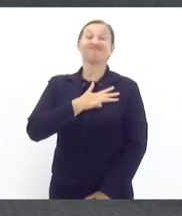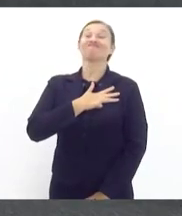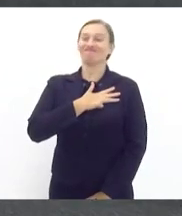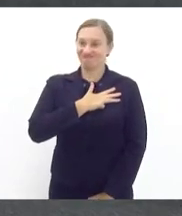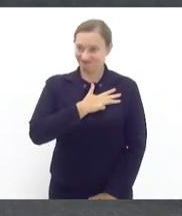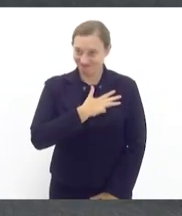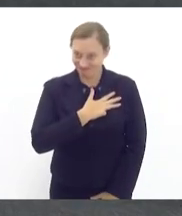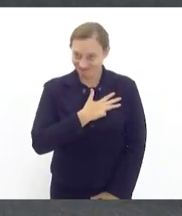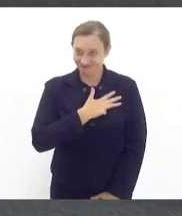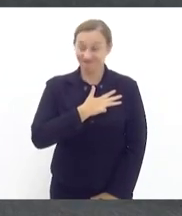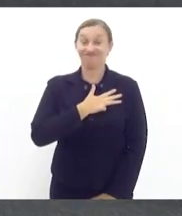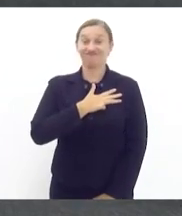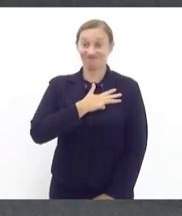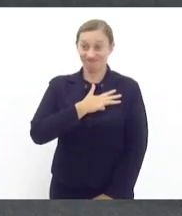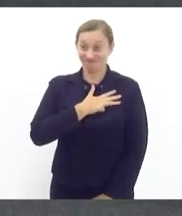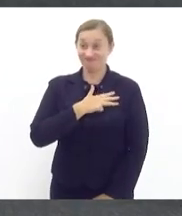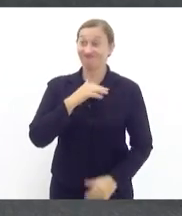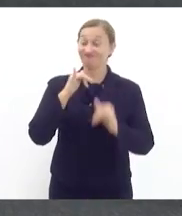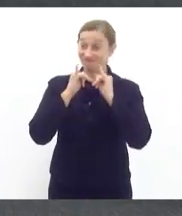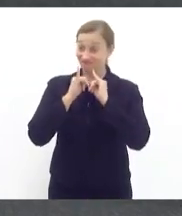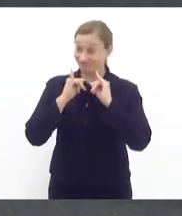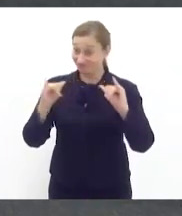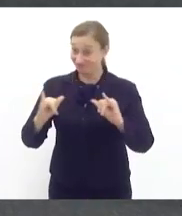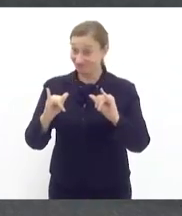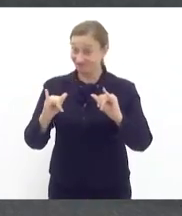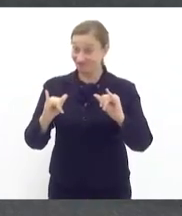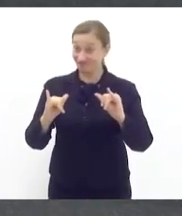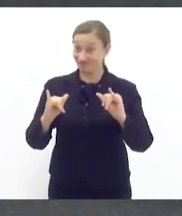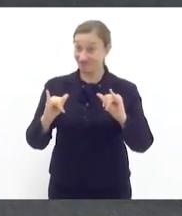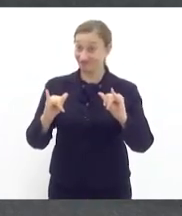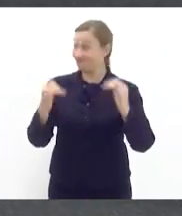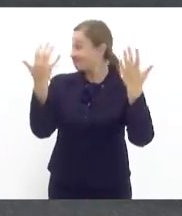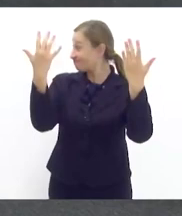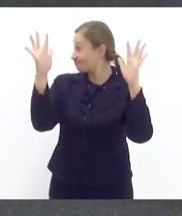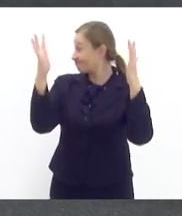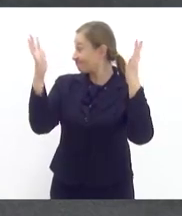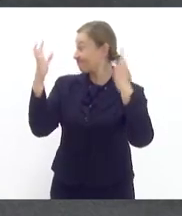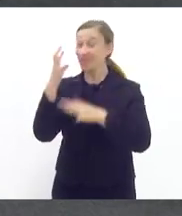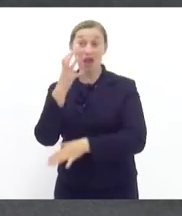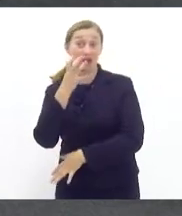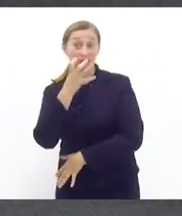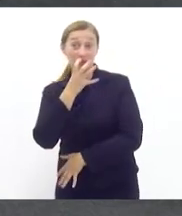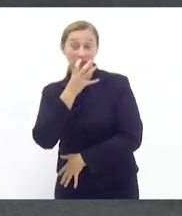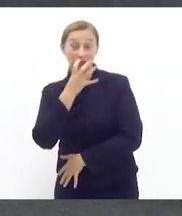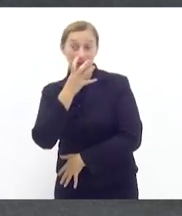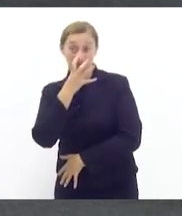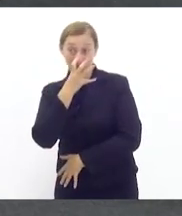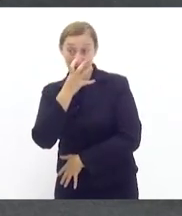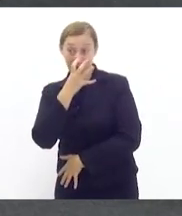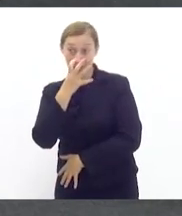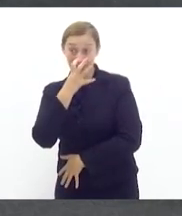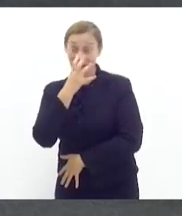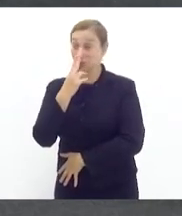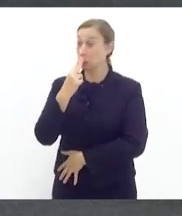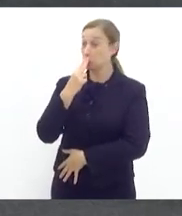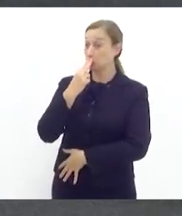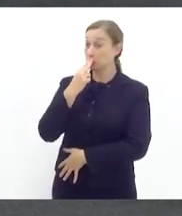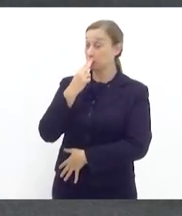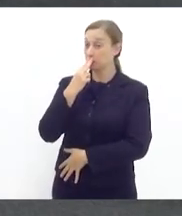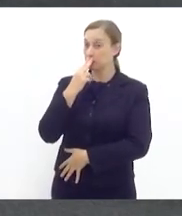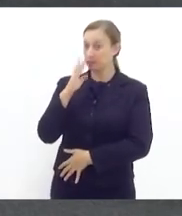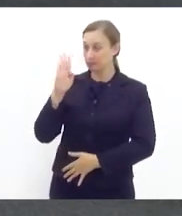Silva a Adolf Hitler são uma das preocupações do comando da campanha presidencial do PT